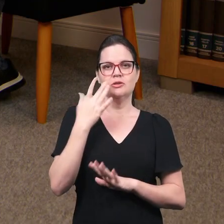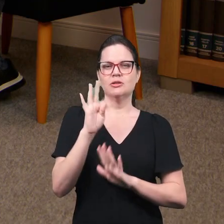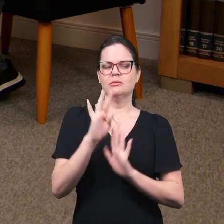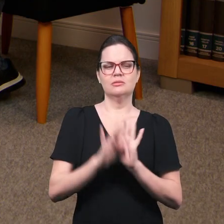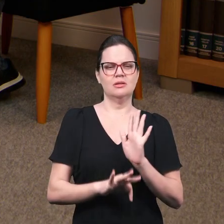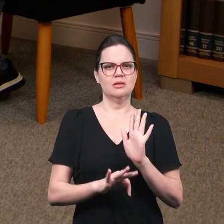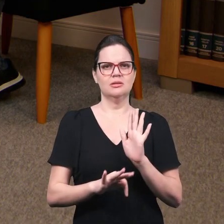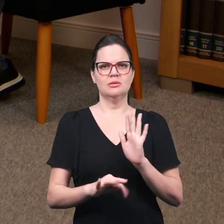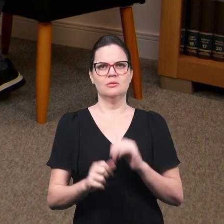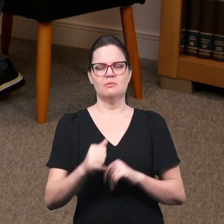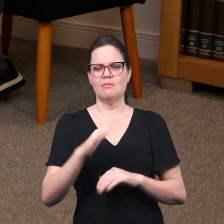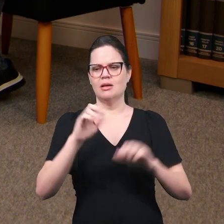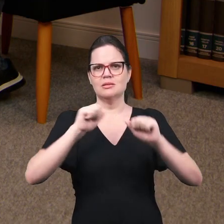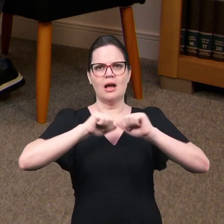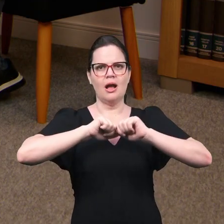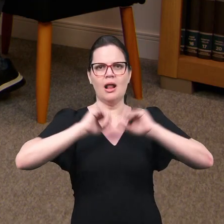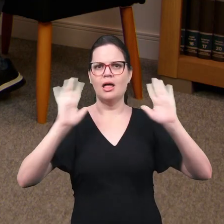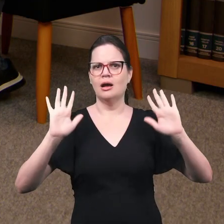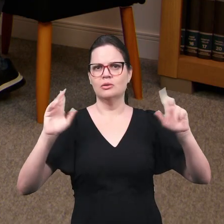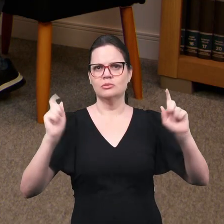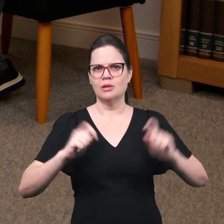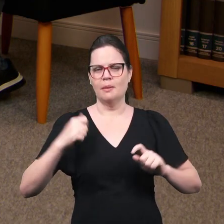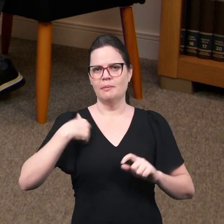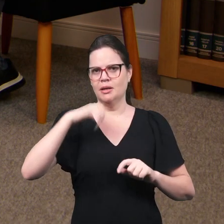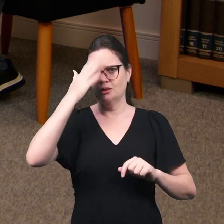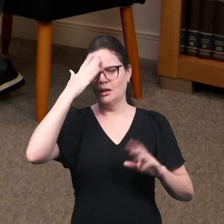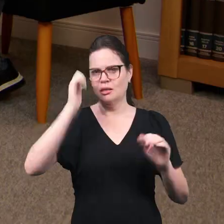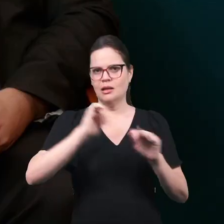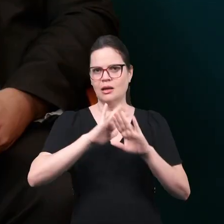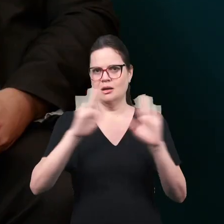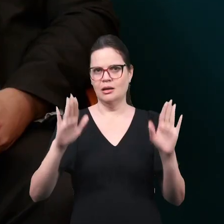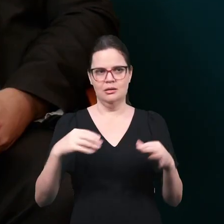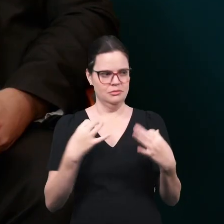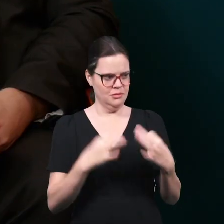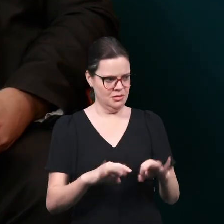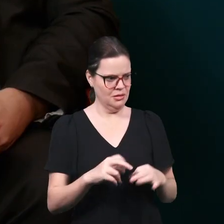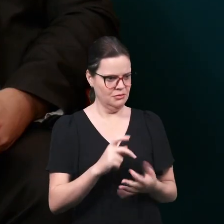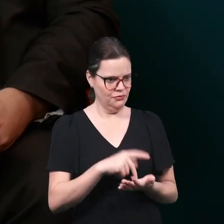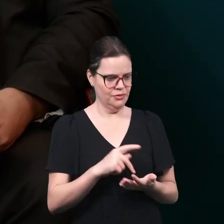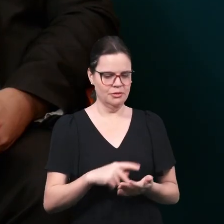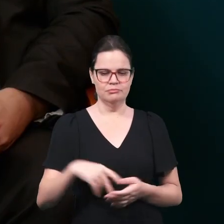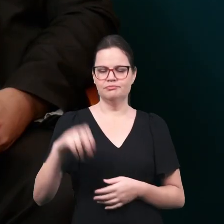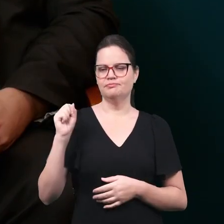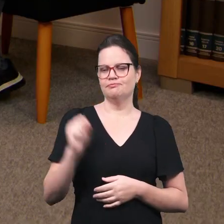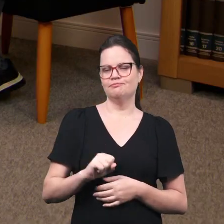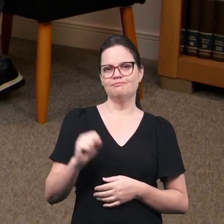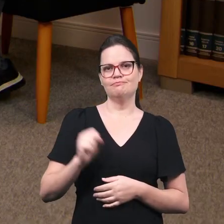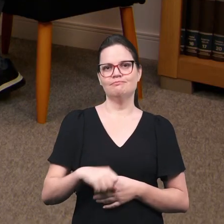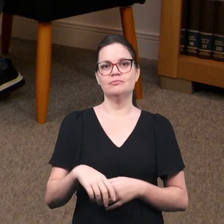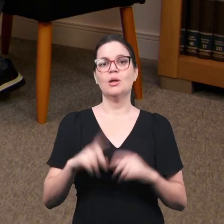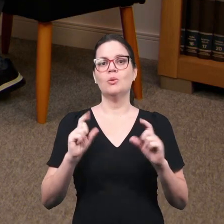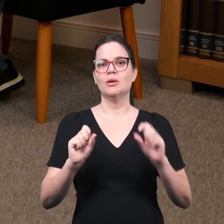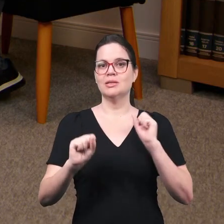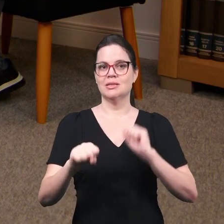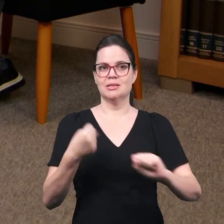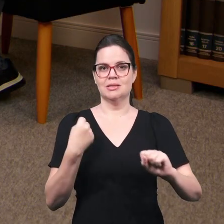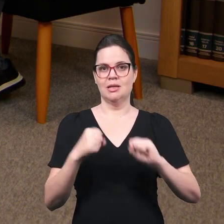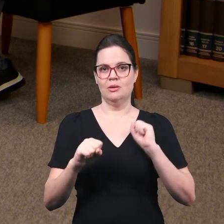textos mais claros acerca dos atributos de Deus, não é verdade? Sim, maravilhoso. Que é o Salmo